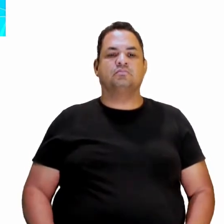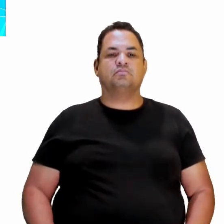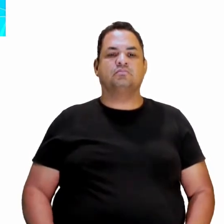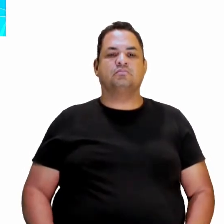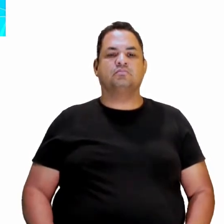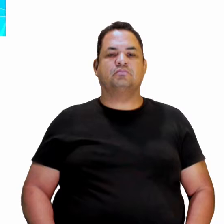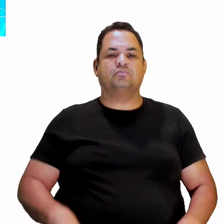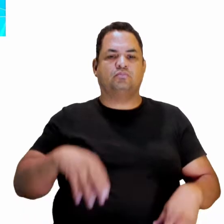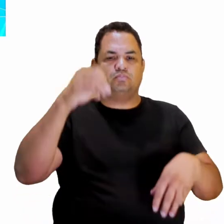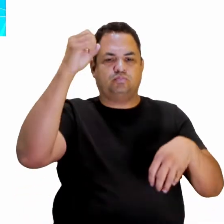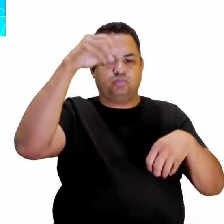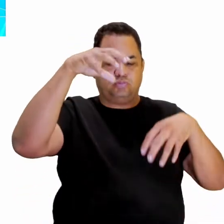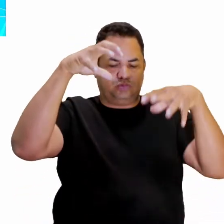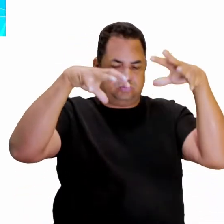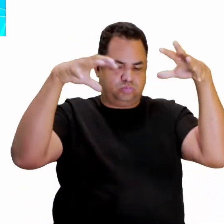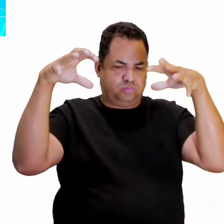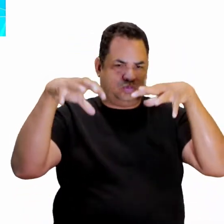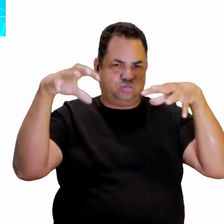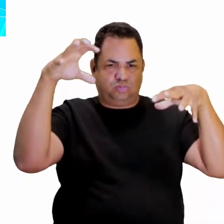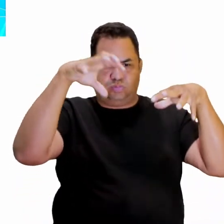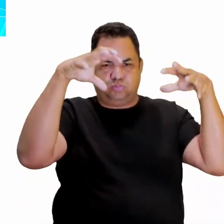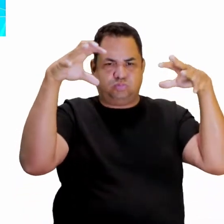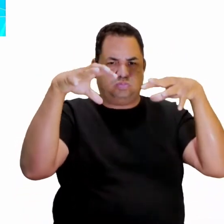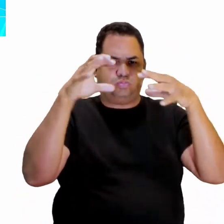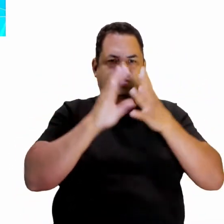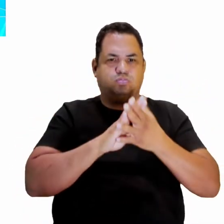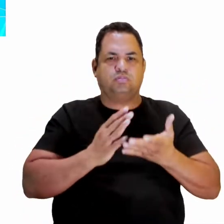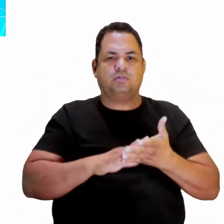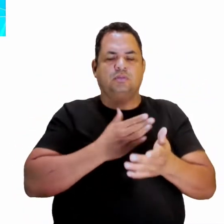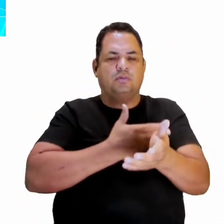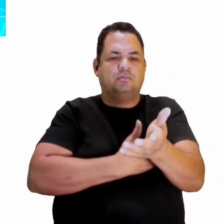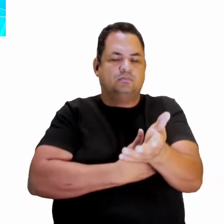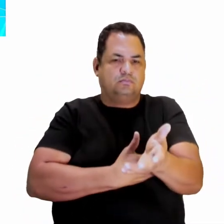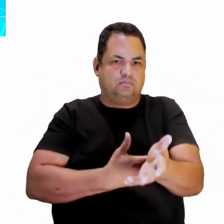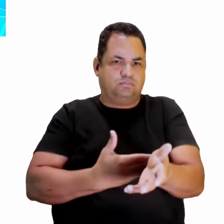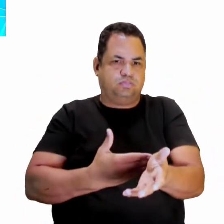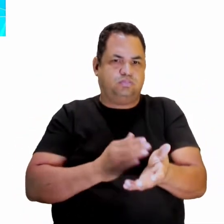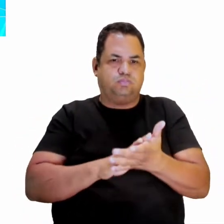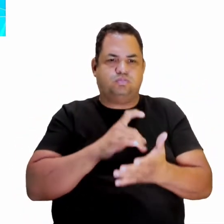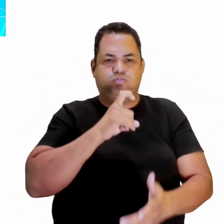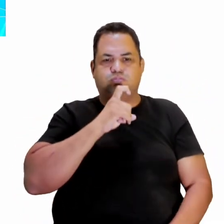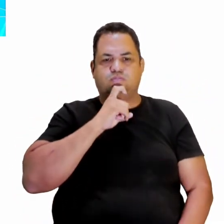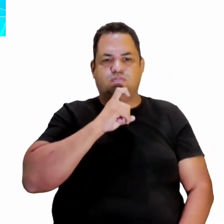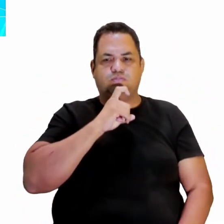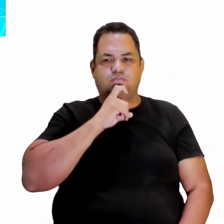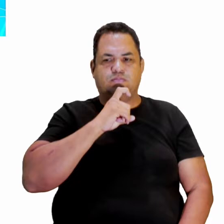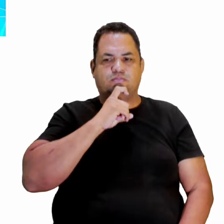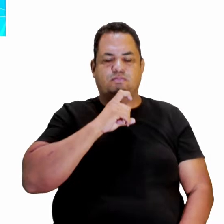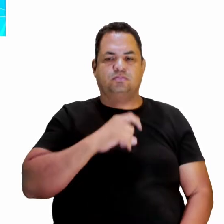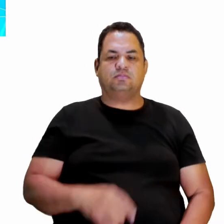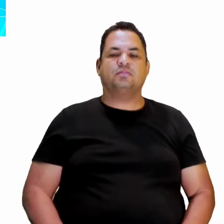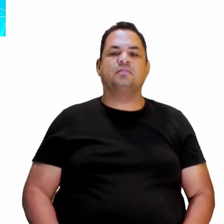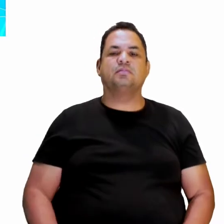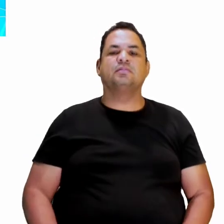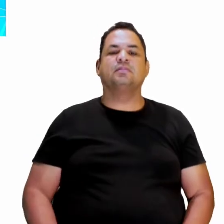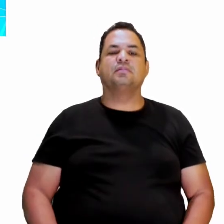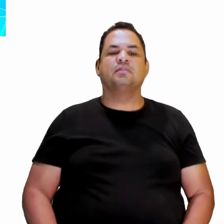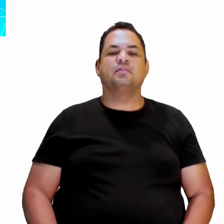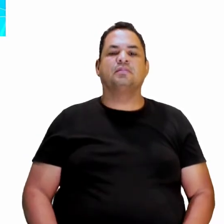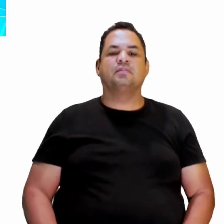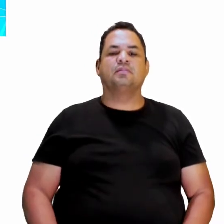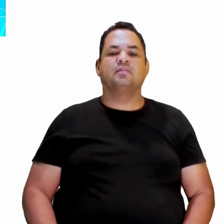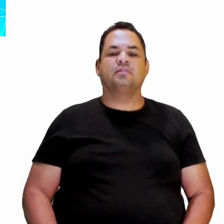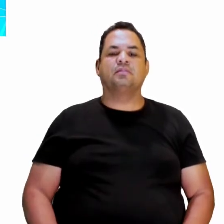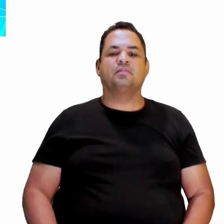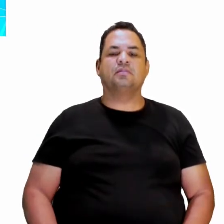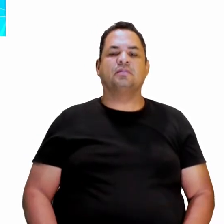de neve. Snow, que é neve, storm é tempestade. Next,